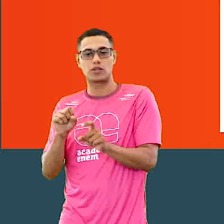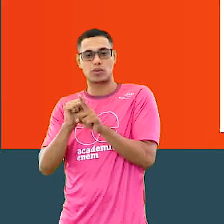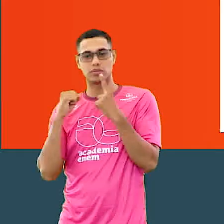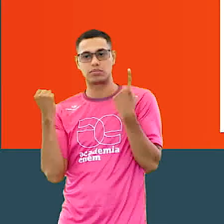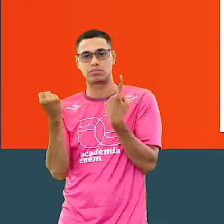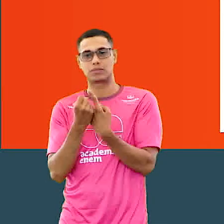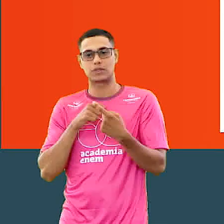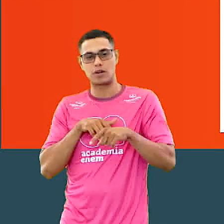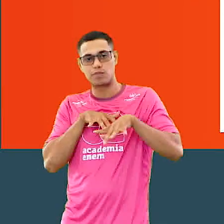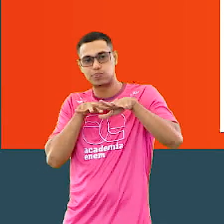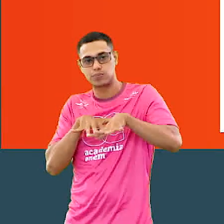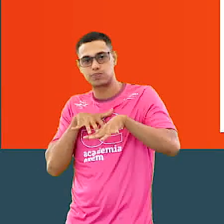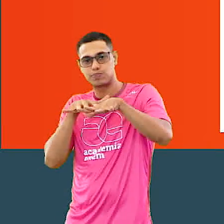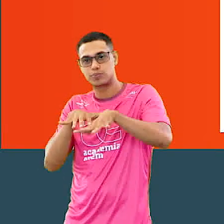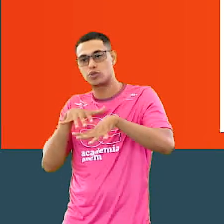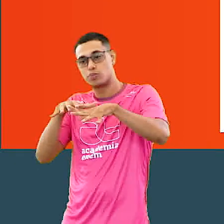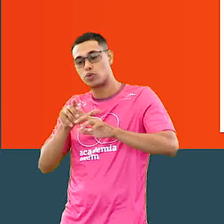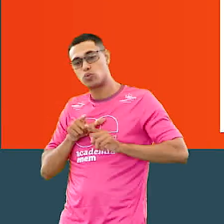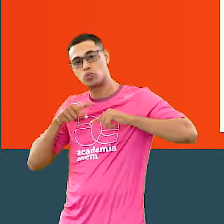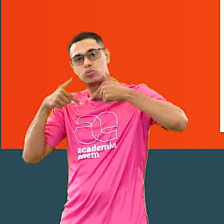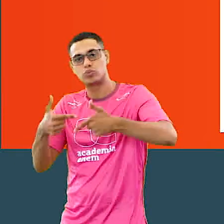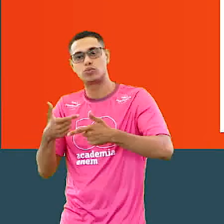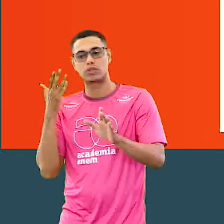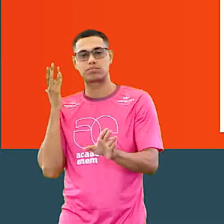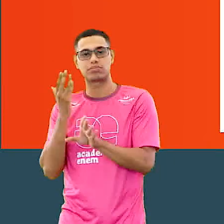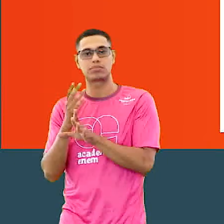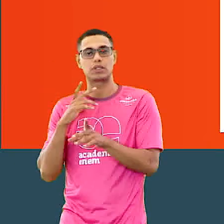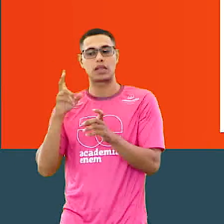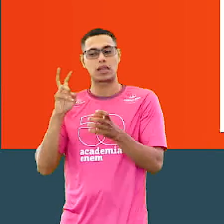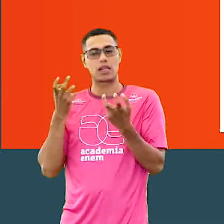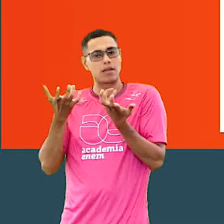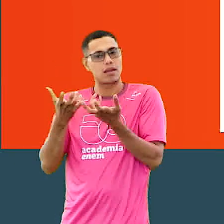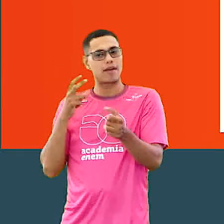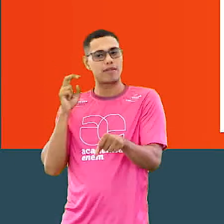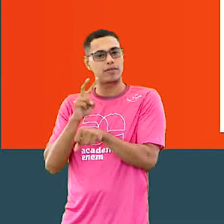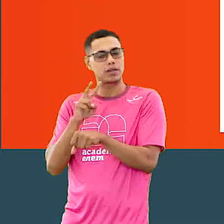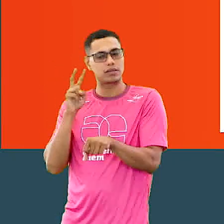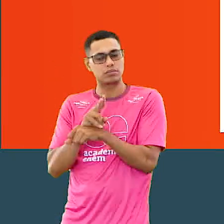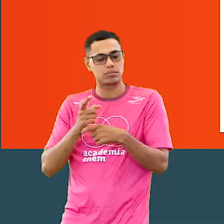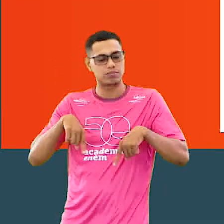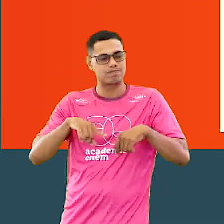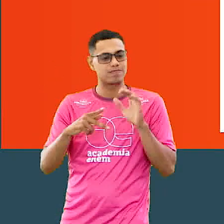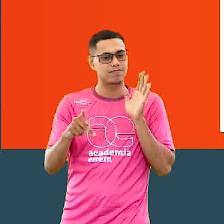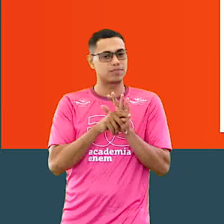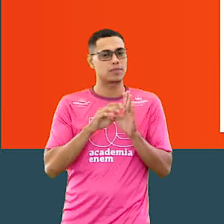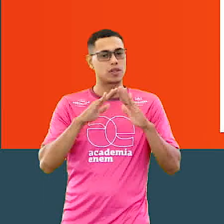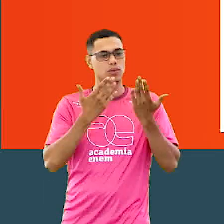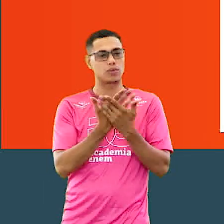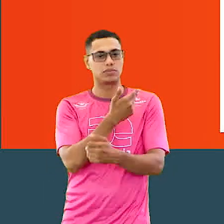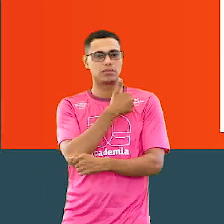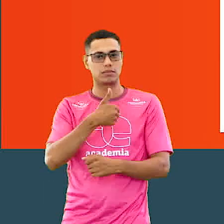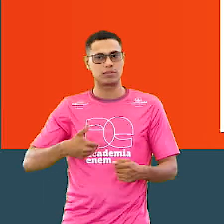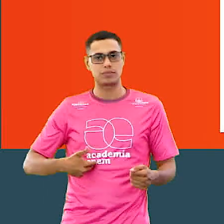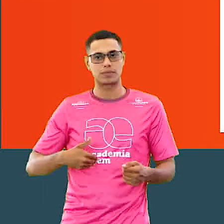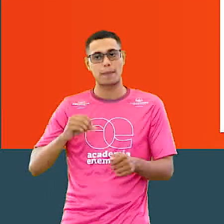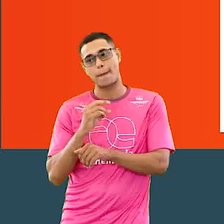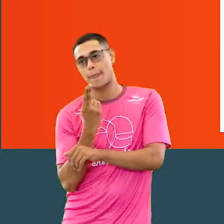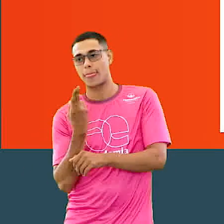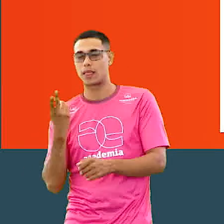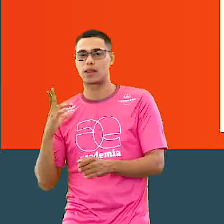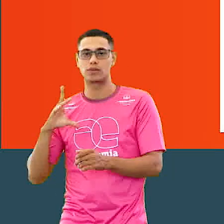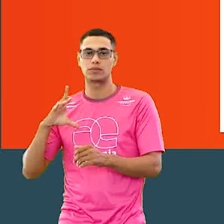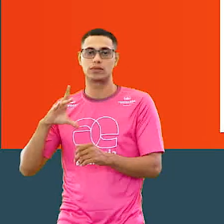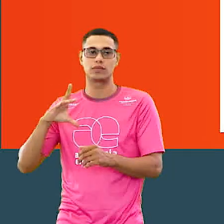sociais, eles lutavam contra isso. Eles queriam vagas específicas para o aluno de escola pública. Ou que o aluno de